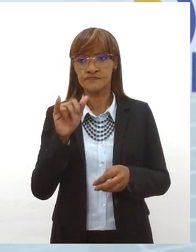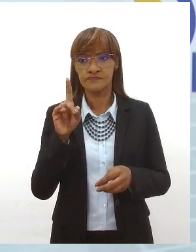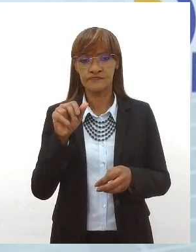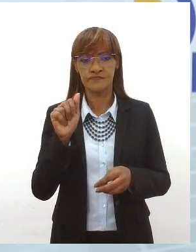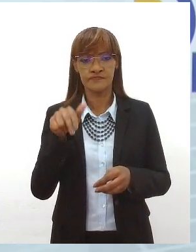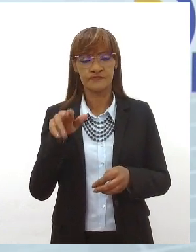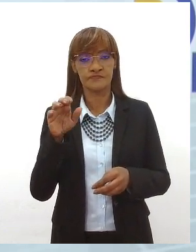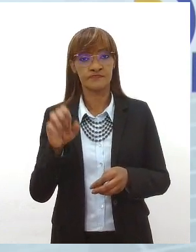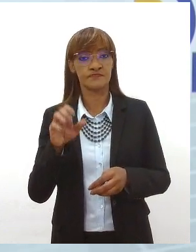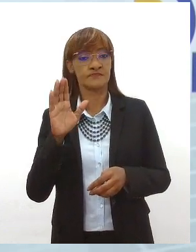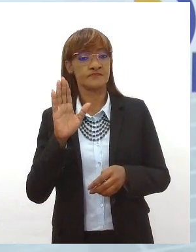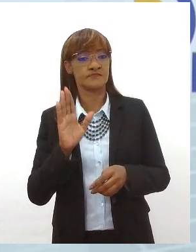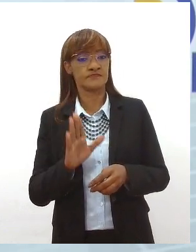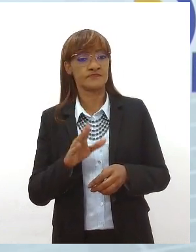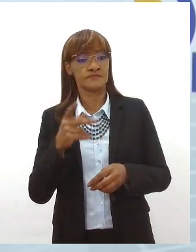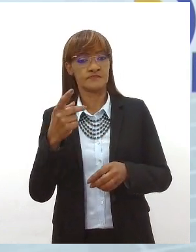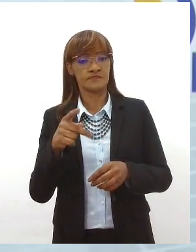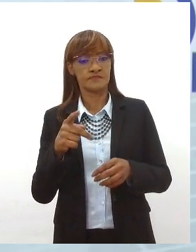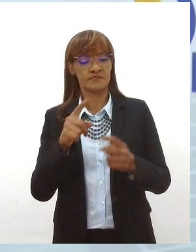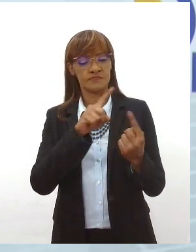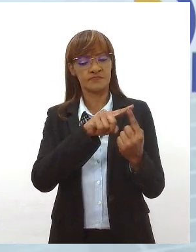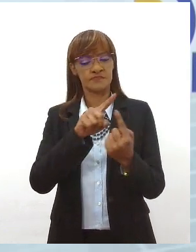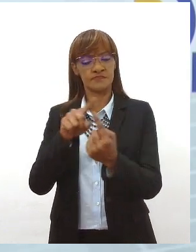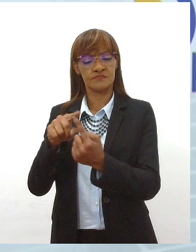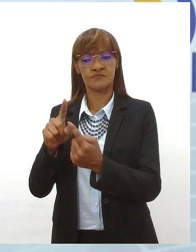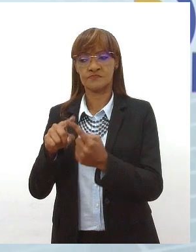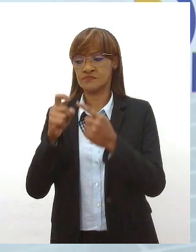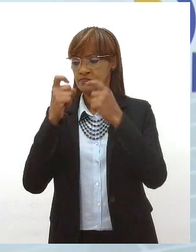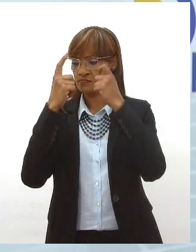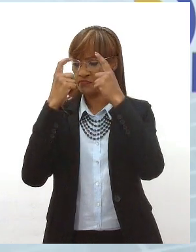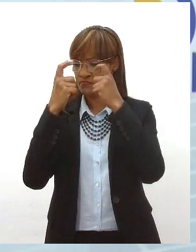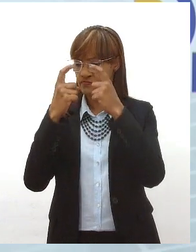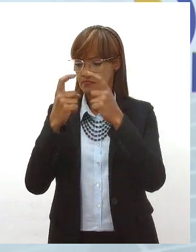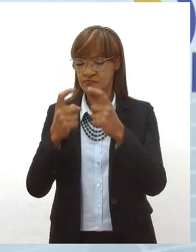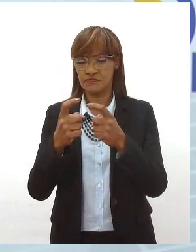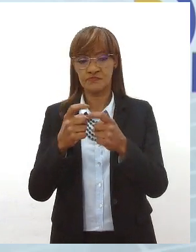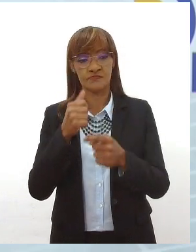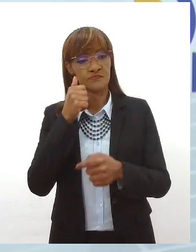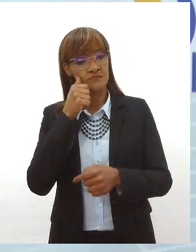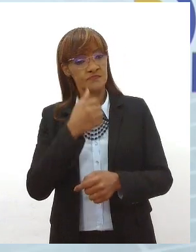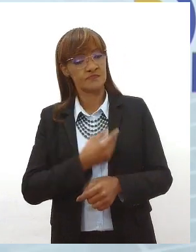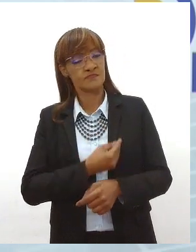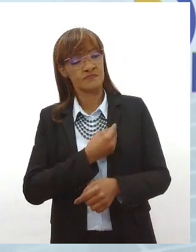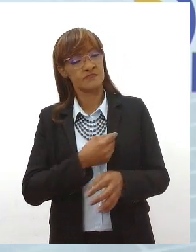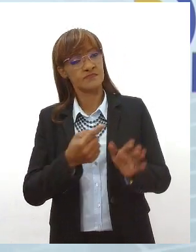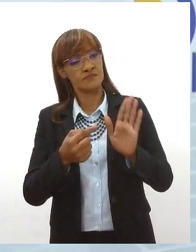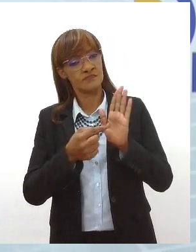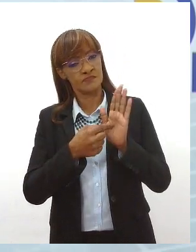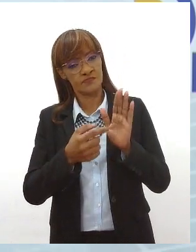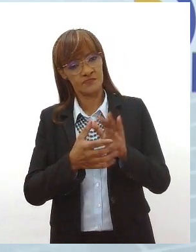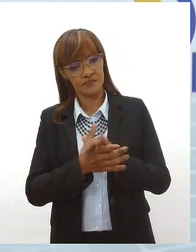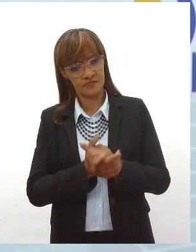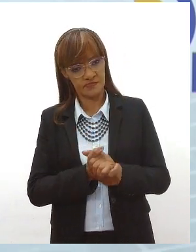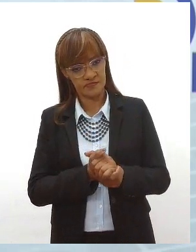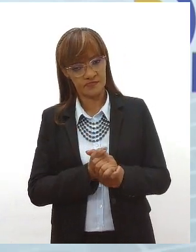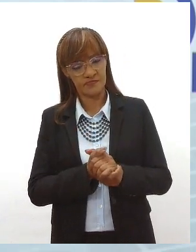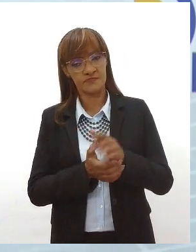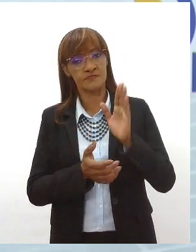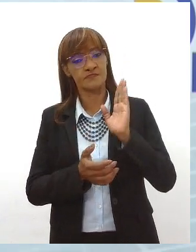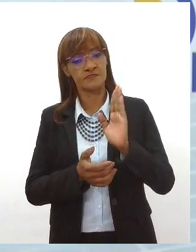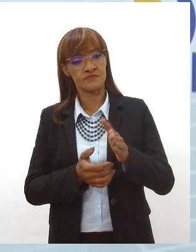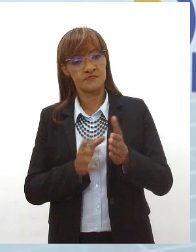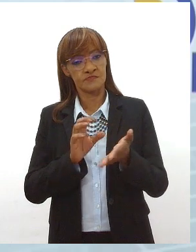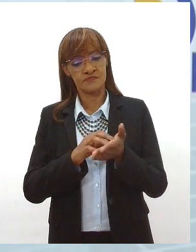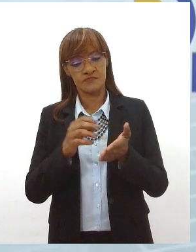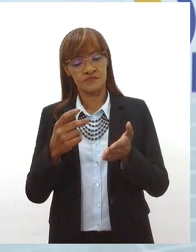vários tipos de violência que as mulheres costumam denunciar, principalmente no DAGV, que é o Departamento de Atendimento a Grupos Vulneráveis do